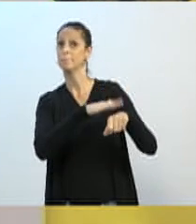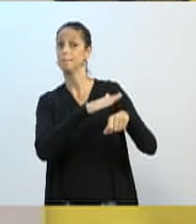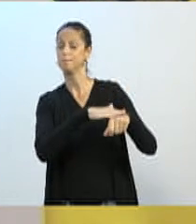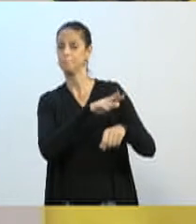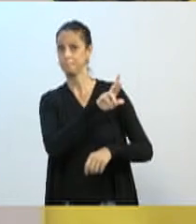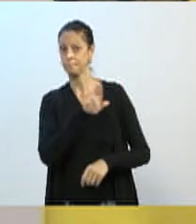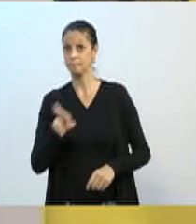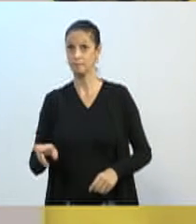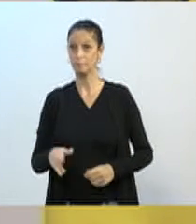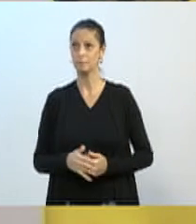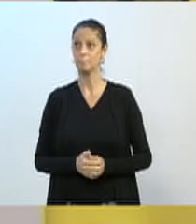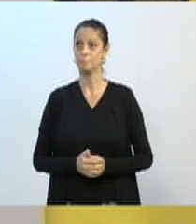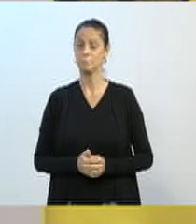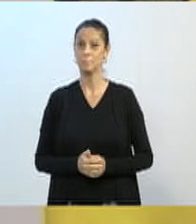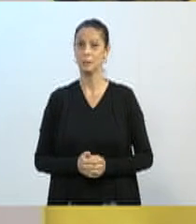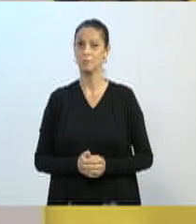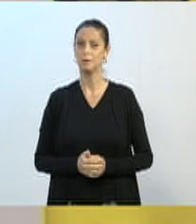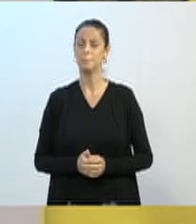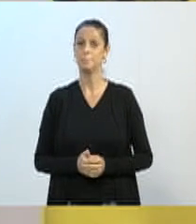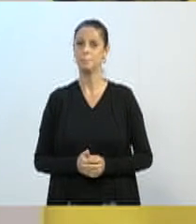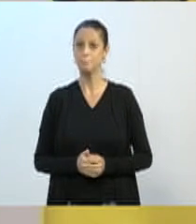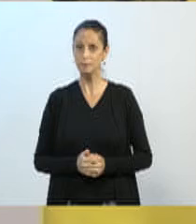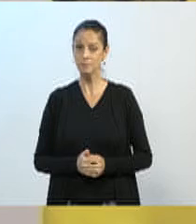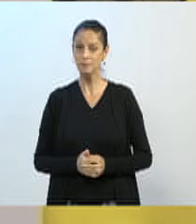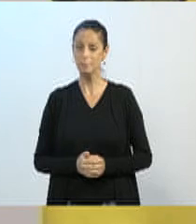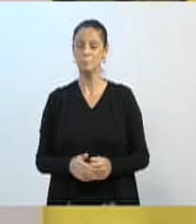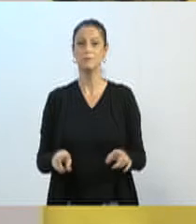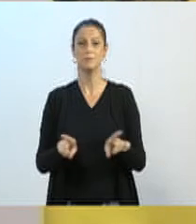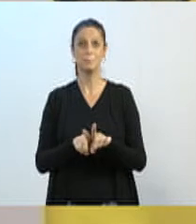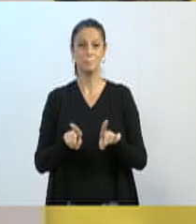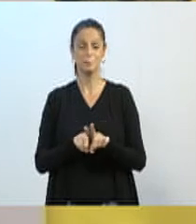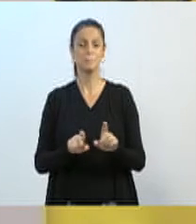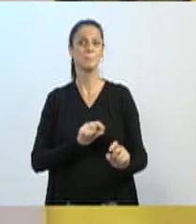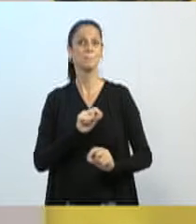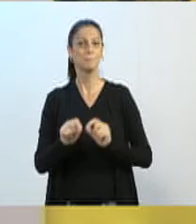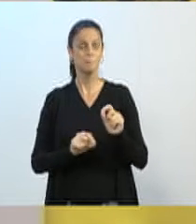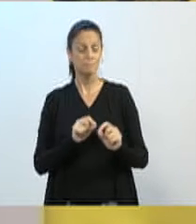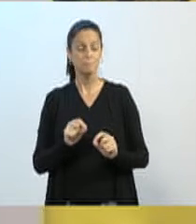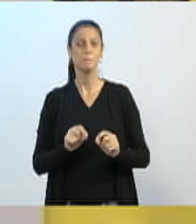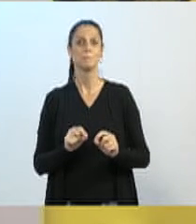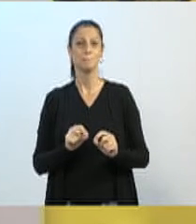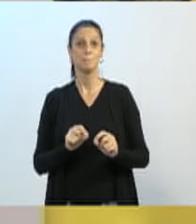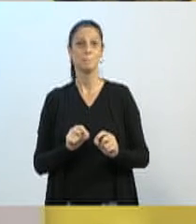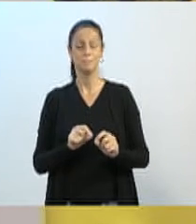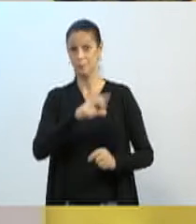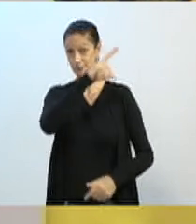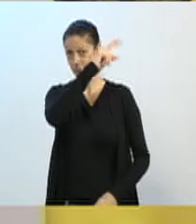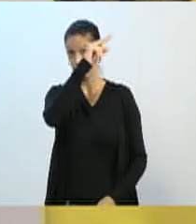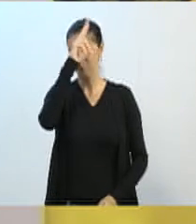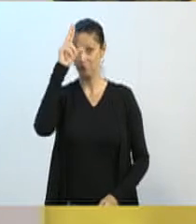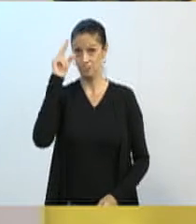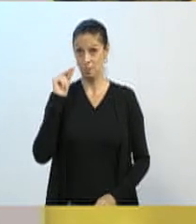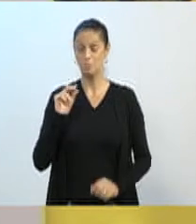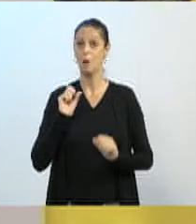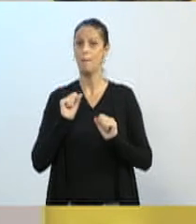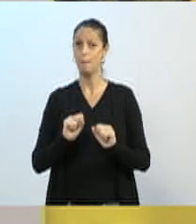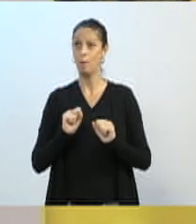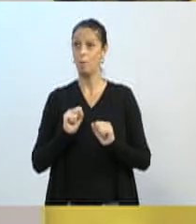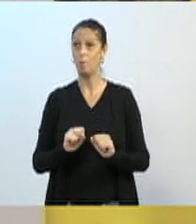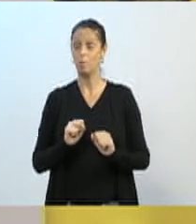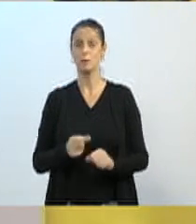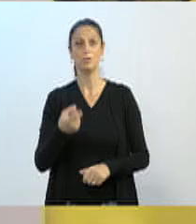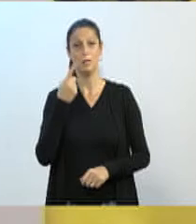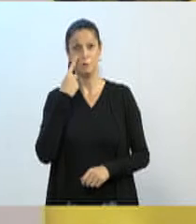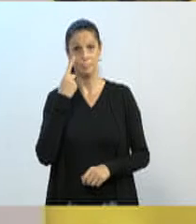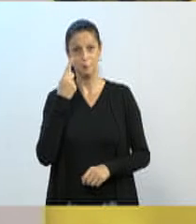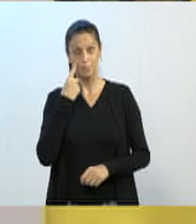presunção de boa-fé dos particulares como princípio básico a ser observado pelo poder público e a extinção de uma série de